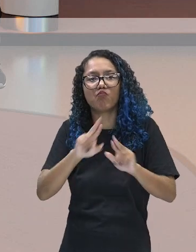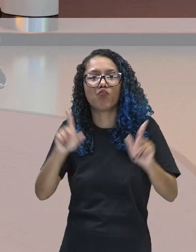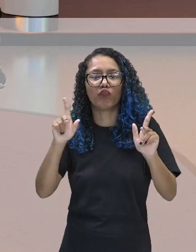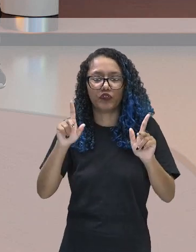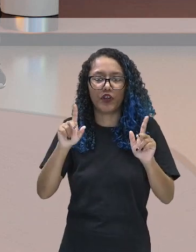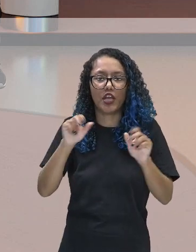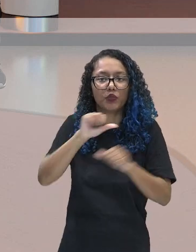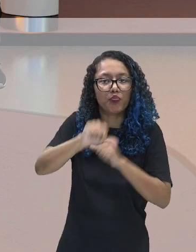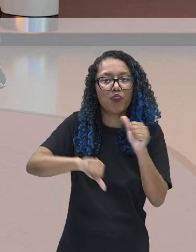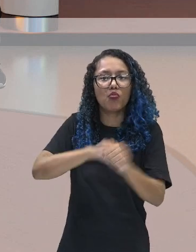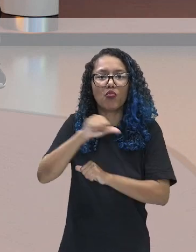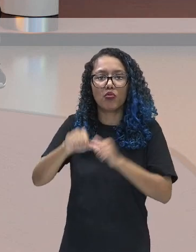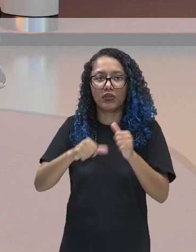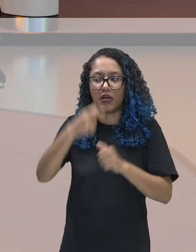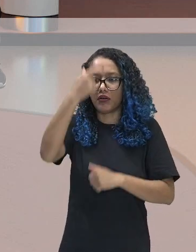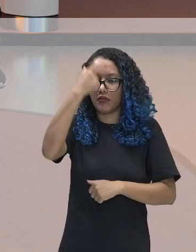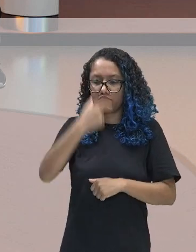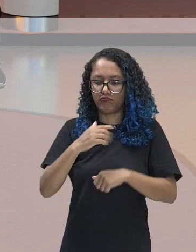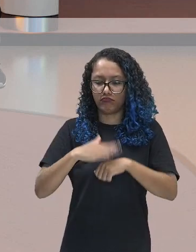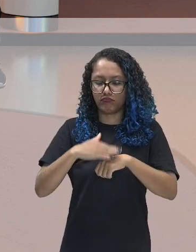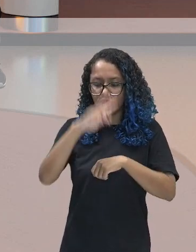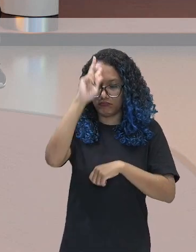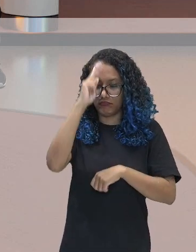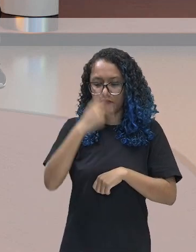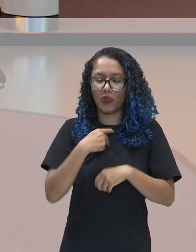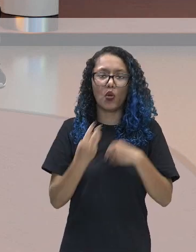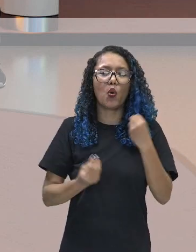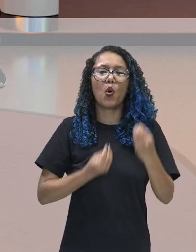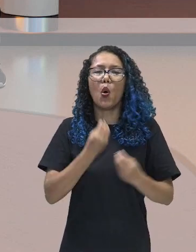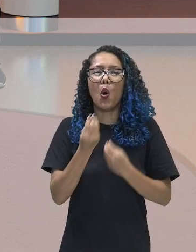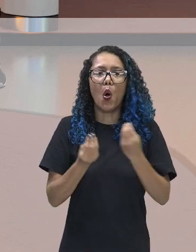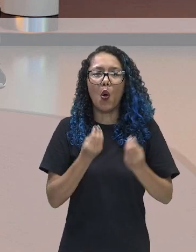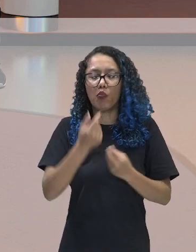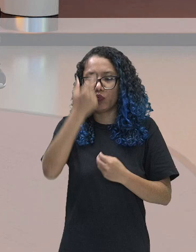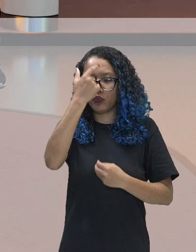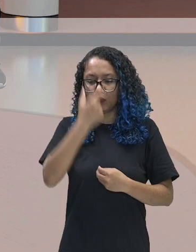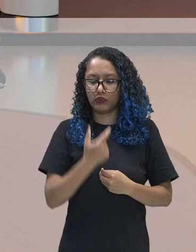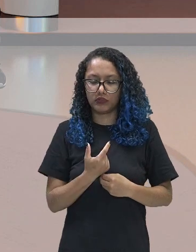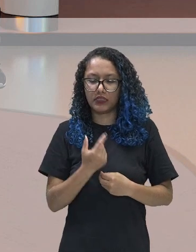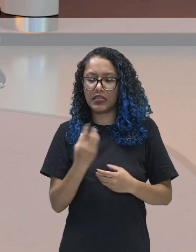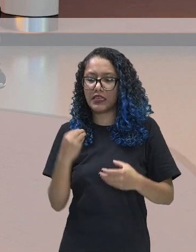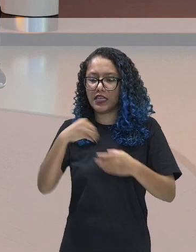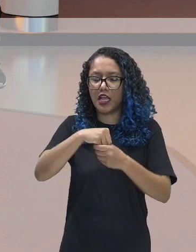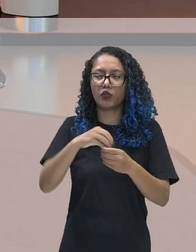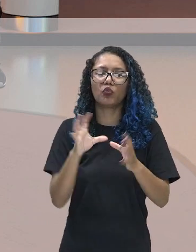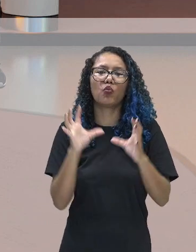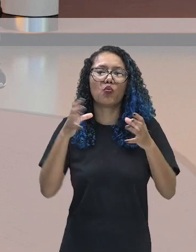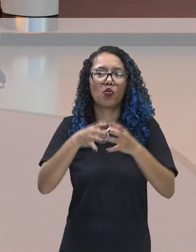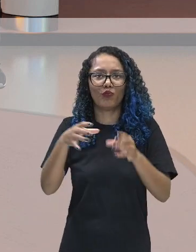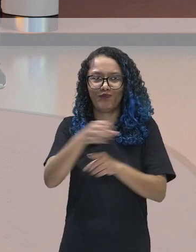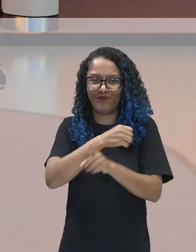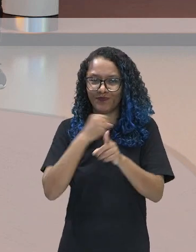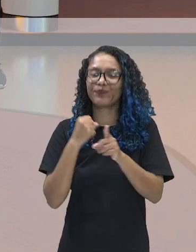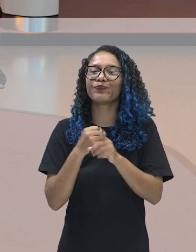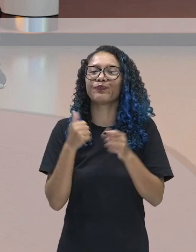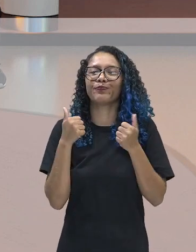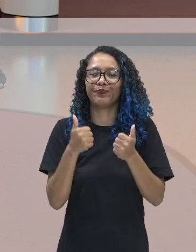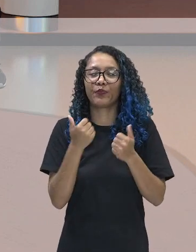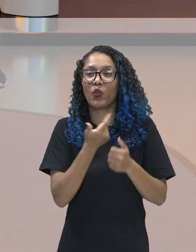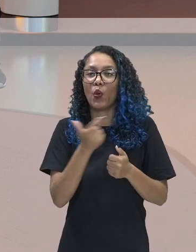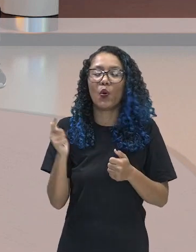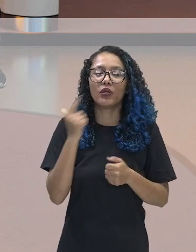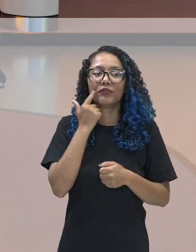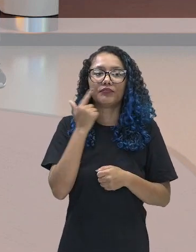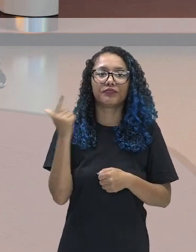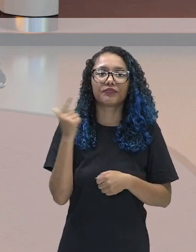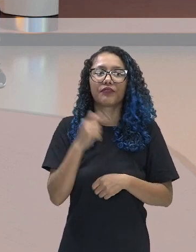se compreende como ser humano pertencente ali a um grupo social. Vamos entender outras mudanças, mudanças